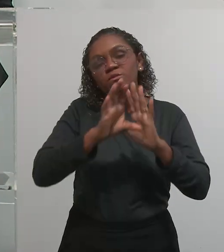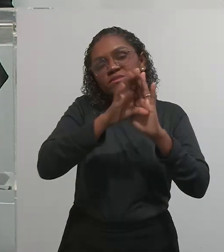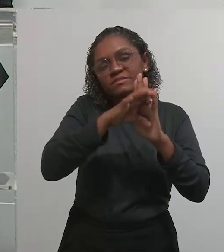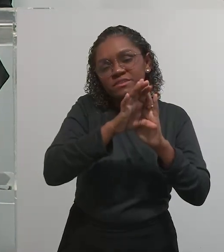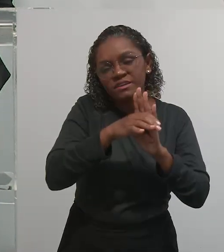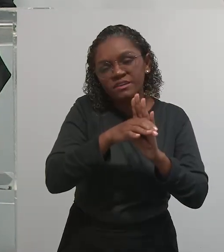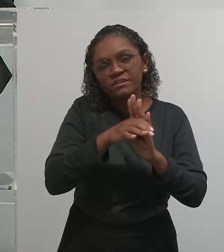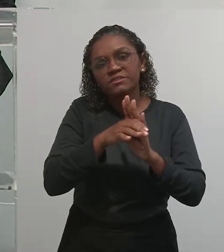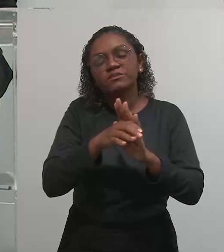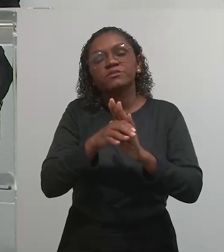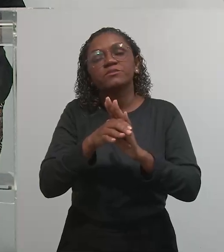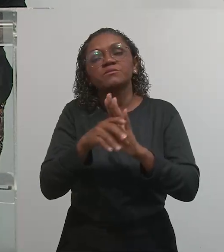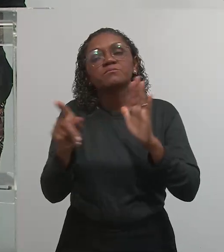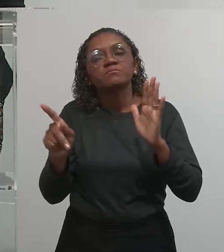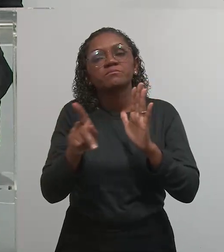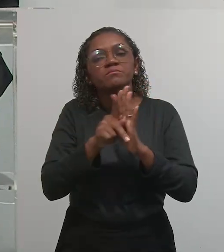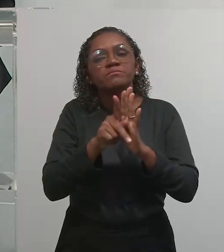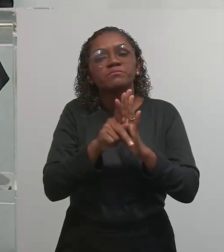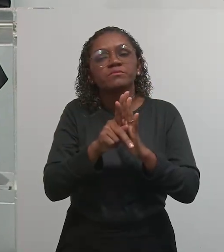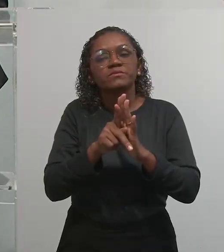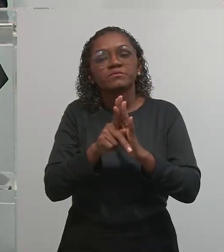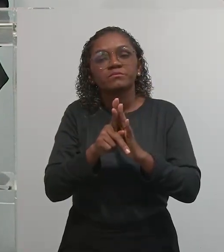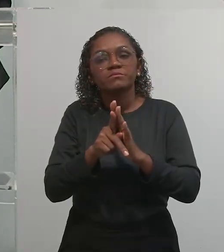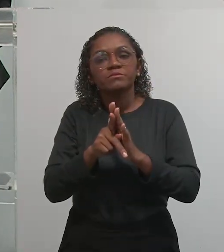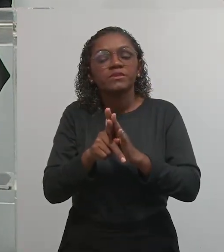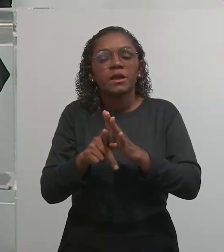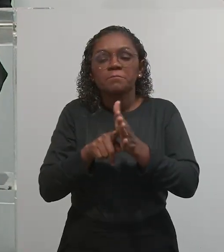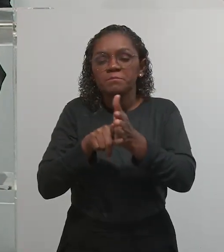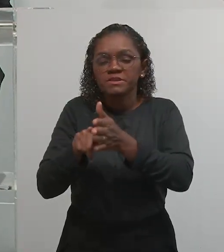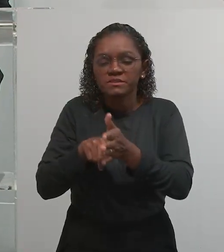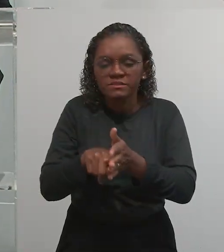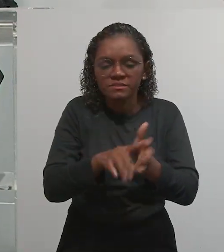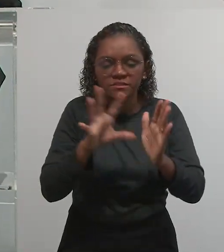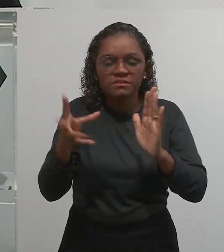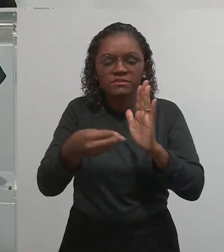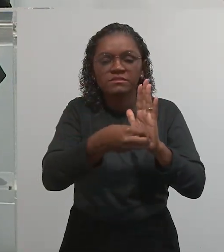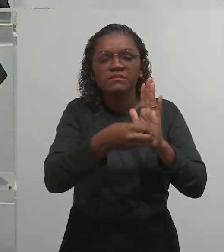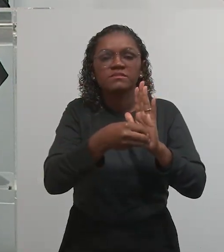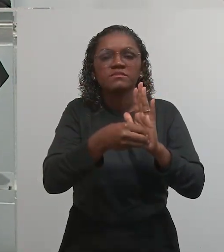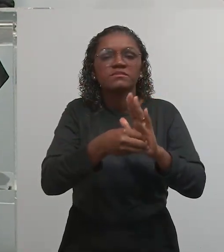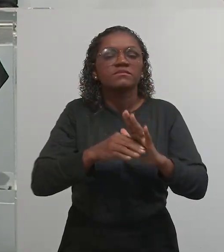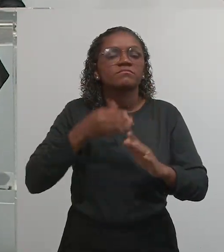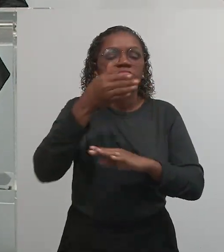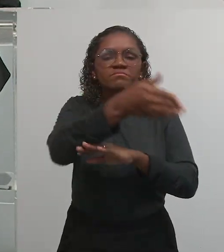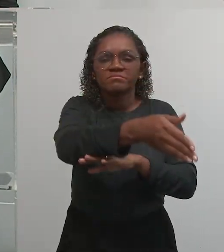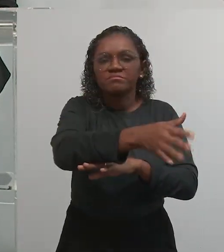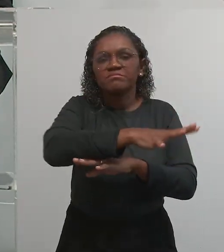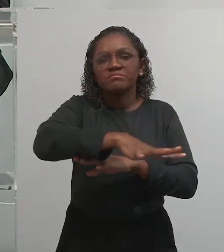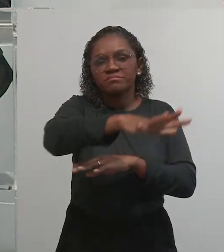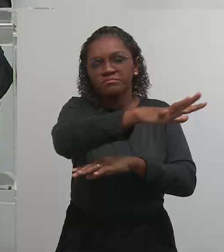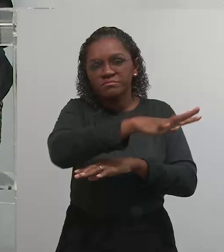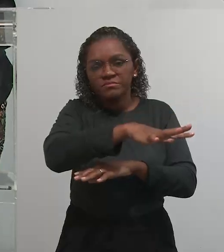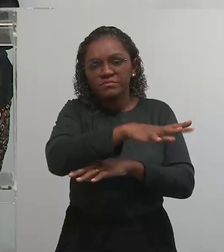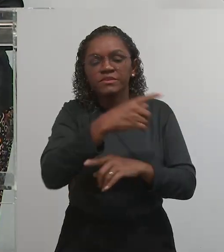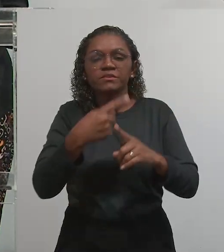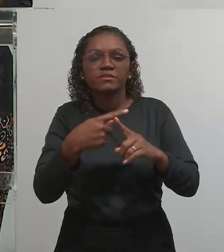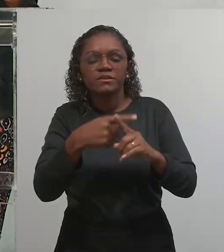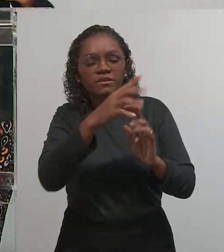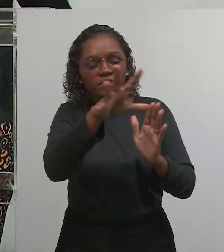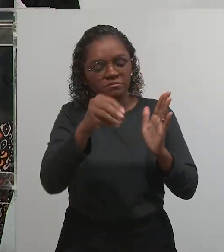o conceito que vai levar a essas pesquisas de campo, de trazer dentro dessas pesquisas